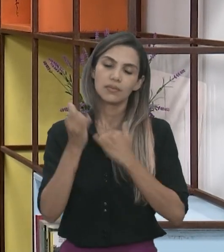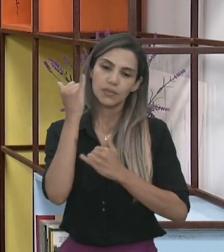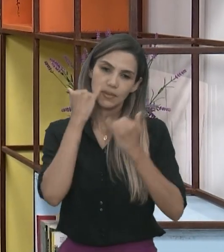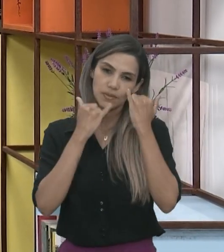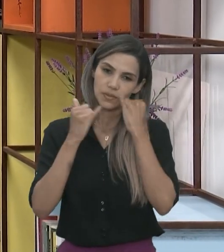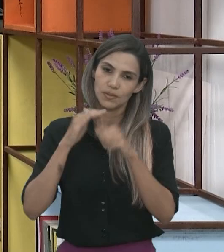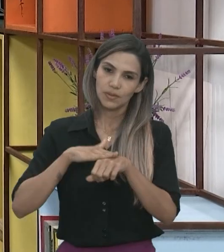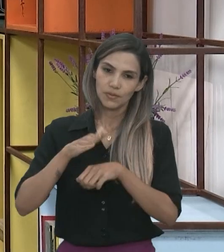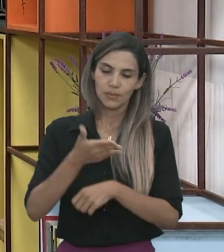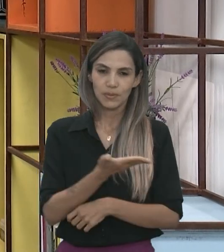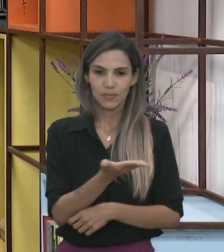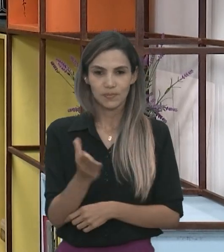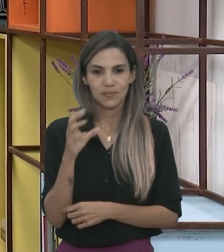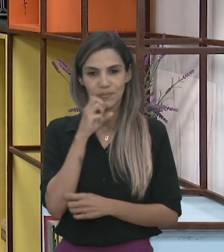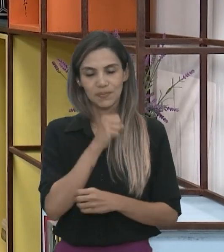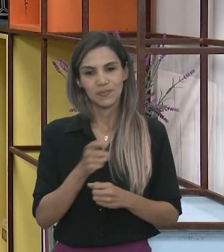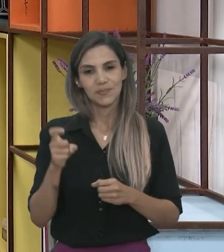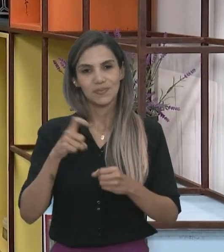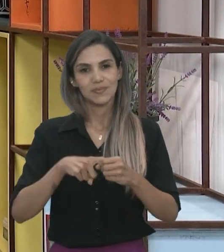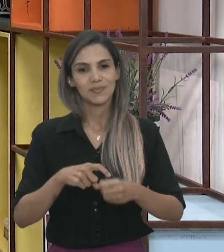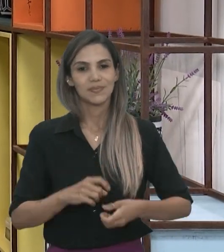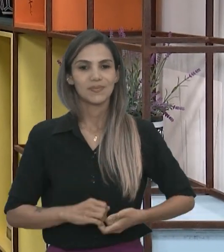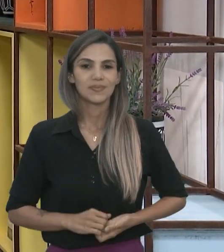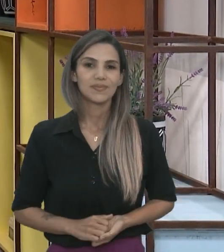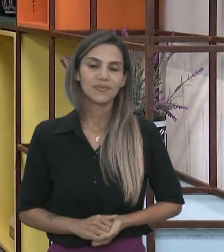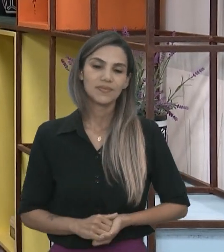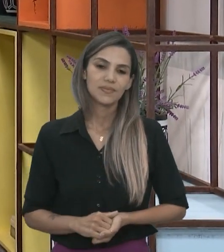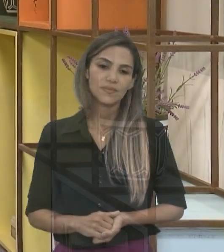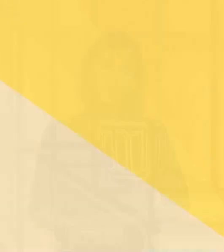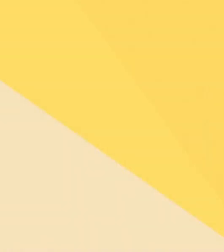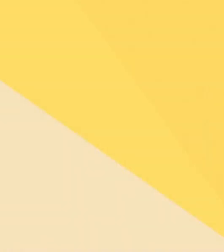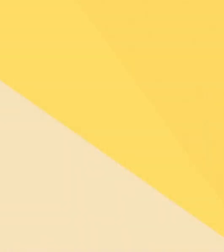mais notícias para você. Rapidinho eu tô de volta.